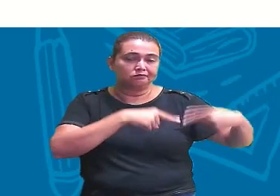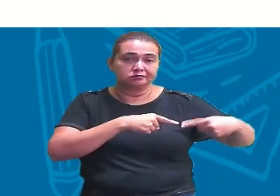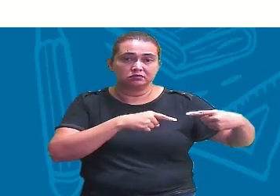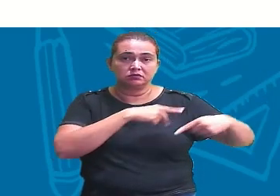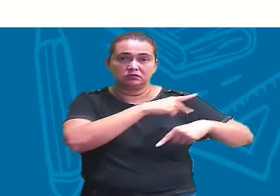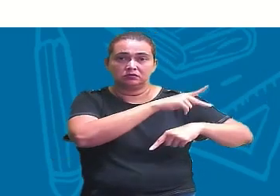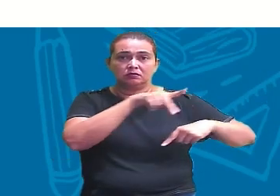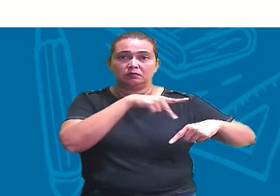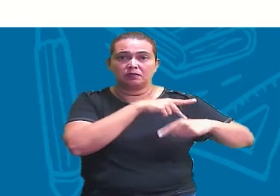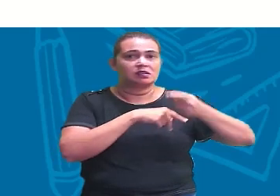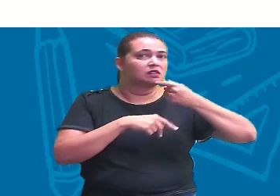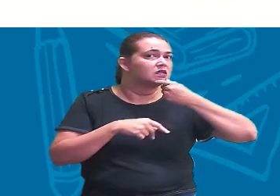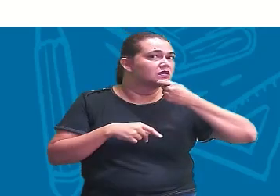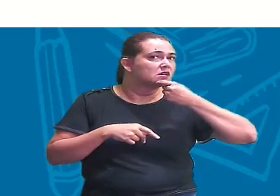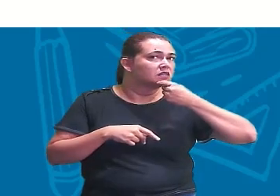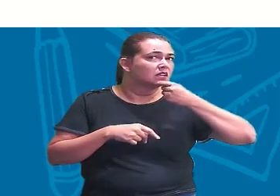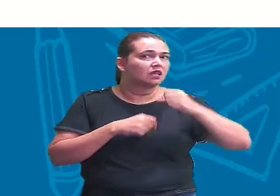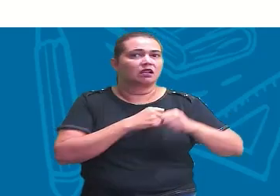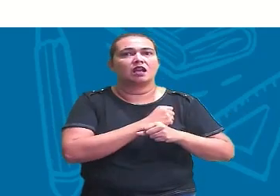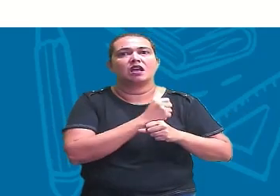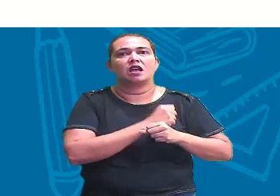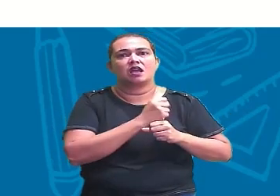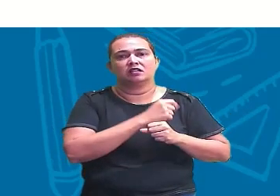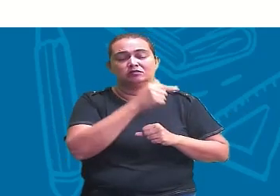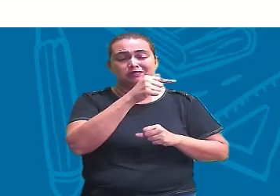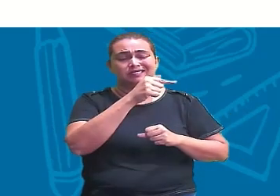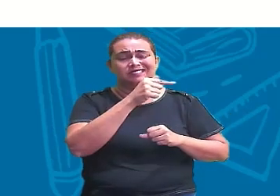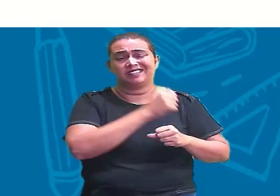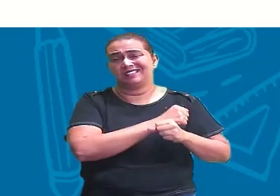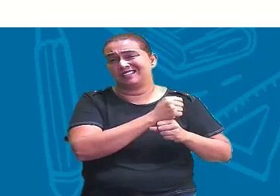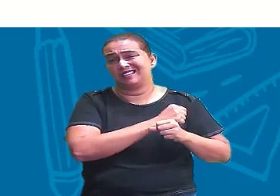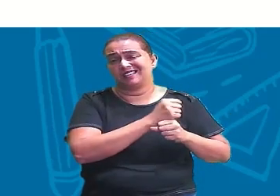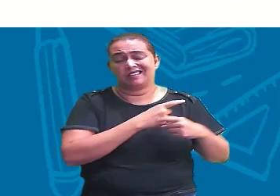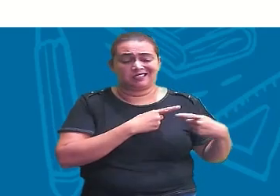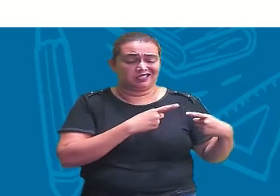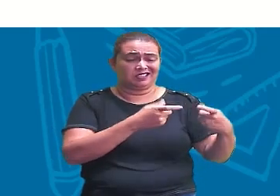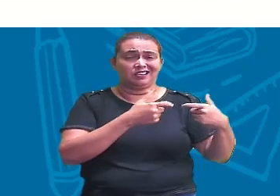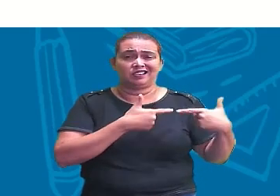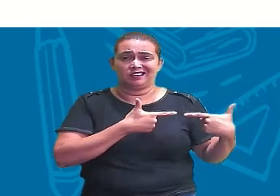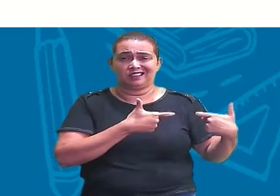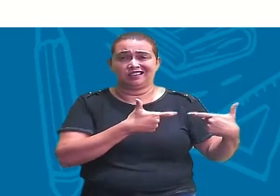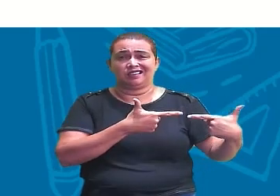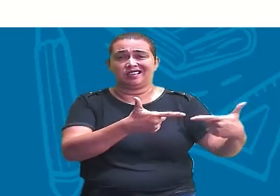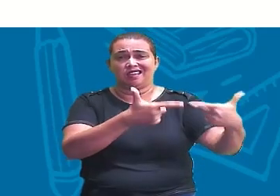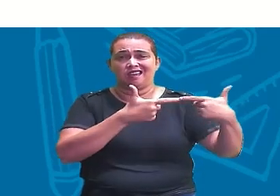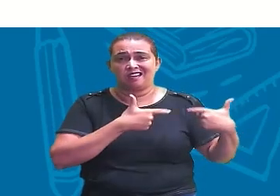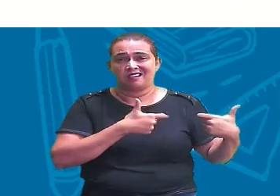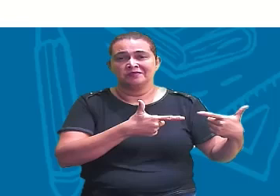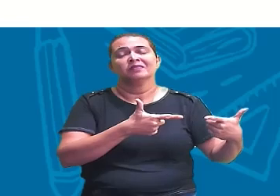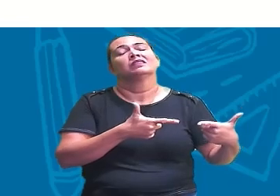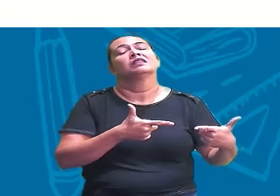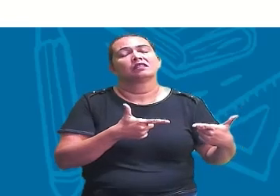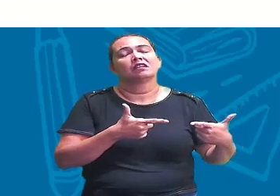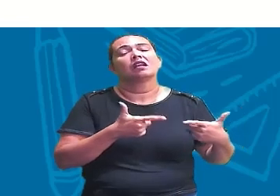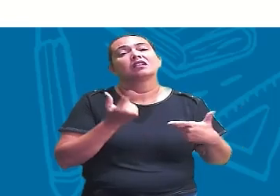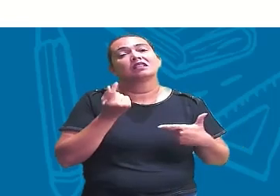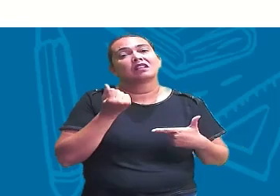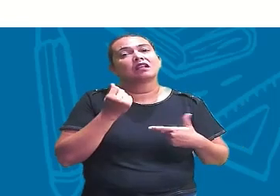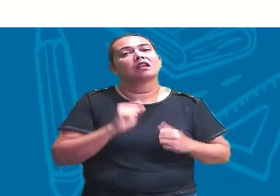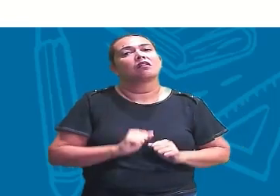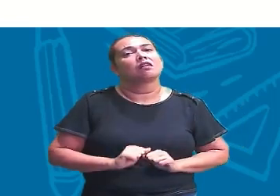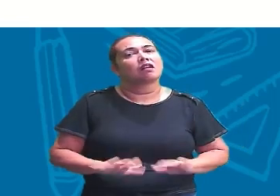dos 7 Anos. E como vocês sabem, uma guerra gasta muito dinheiro, né? Então você tem que comprar roupa, equipamento de